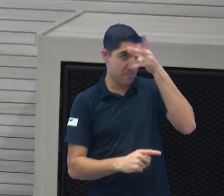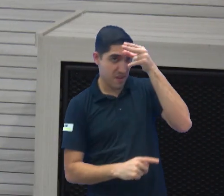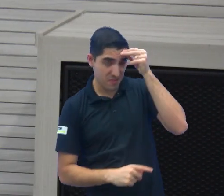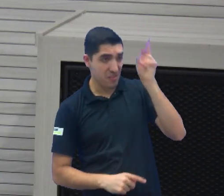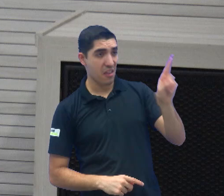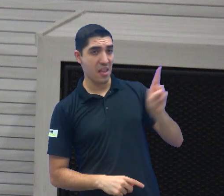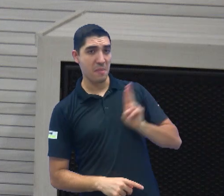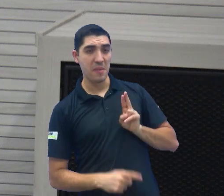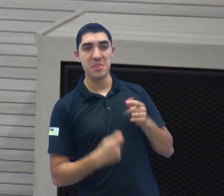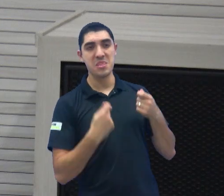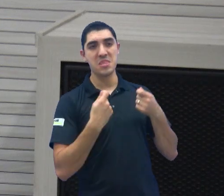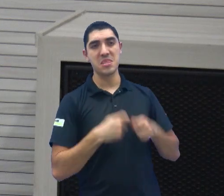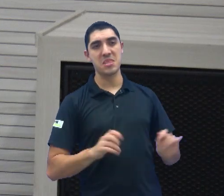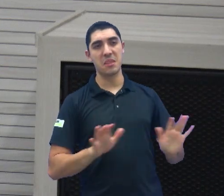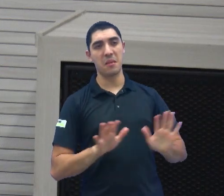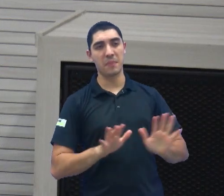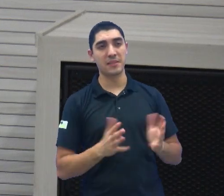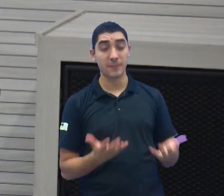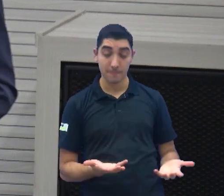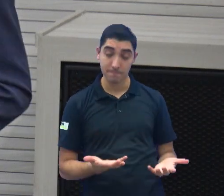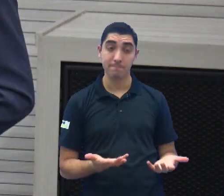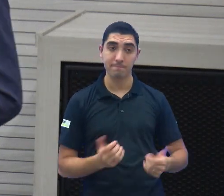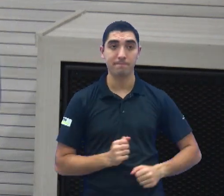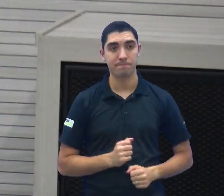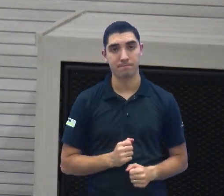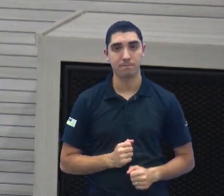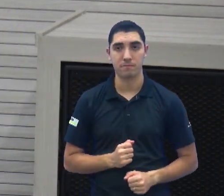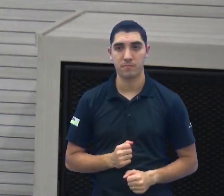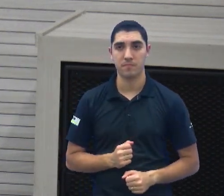nos responder quanto a esse contrato.